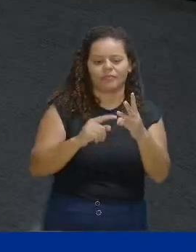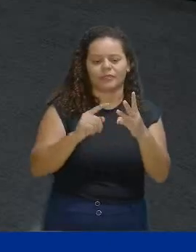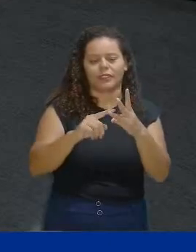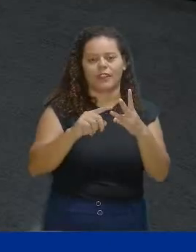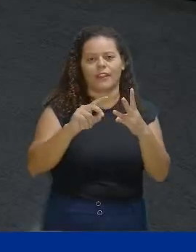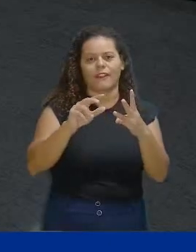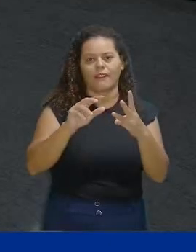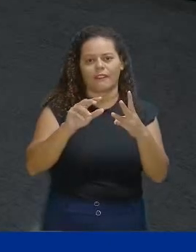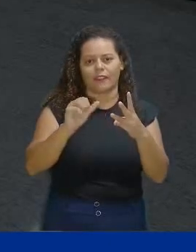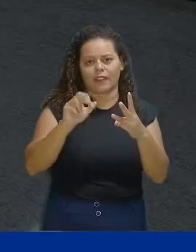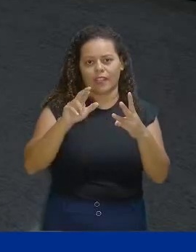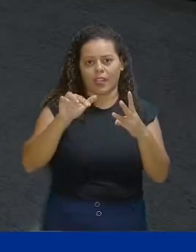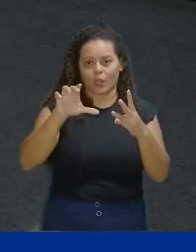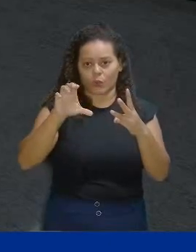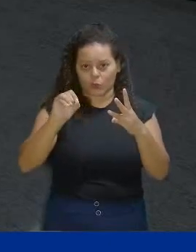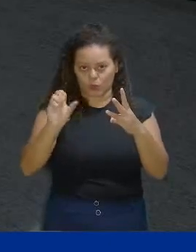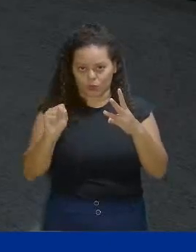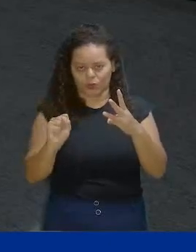Fernando. Aprovo também.